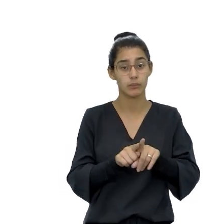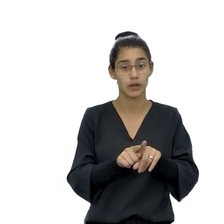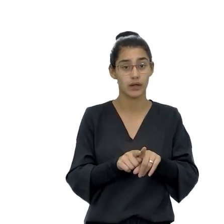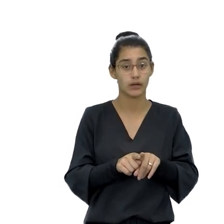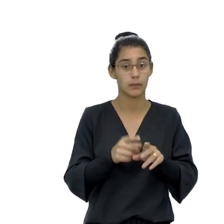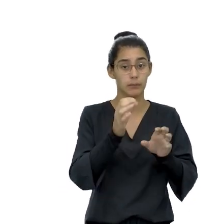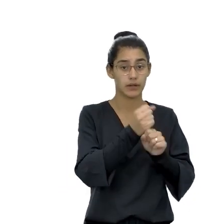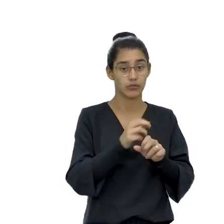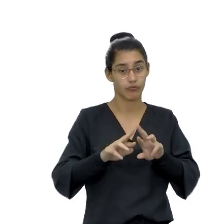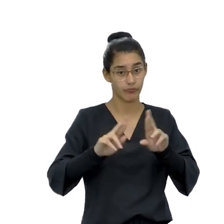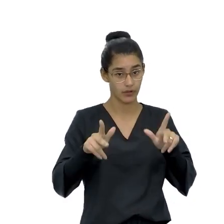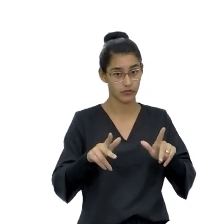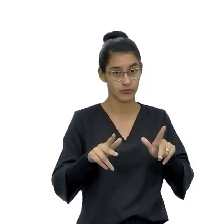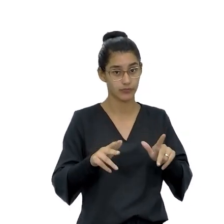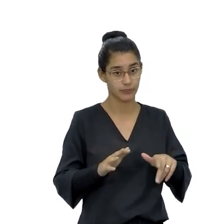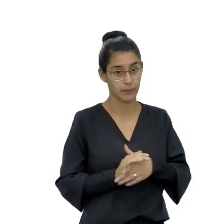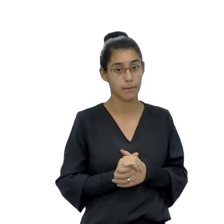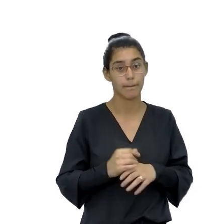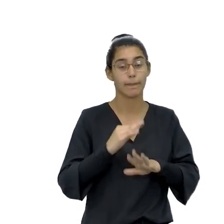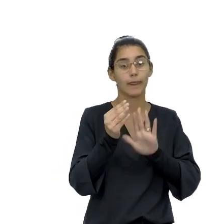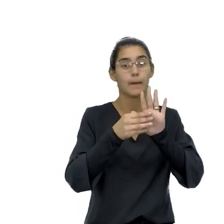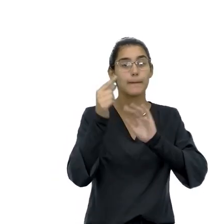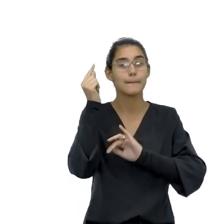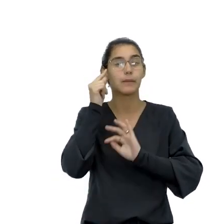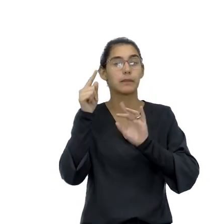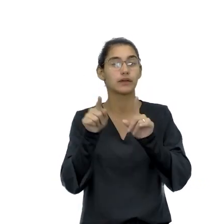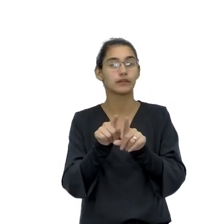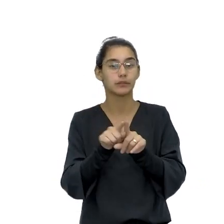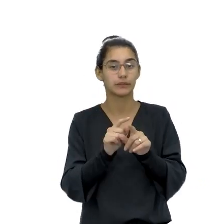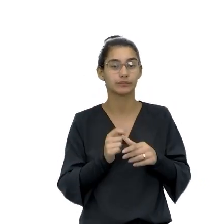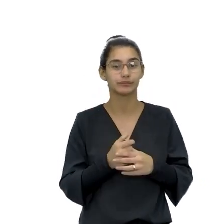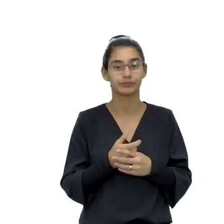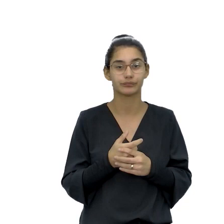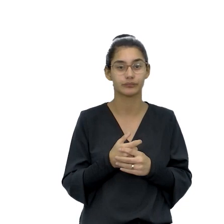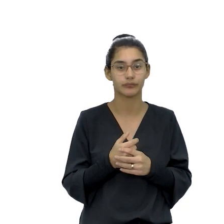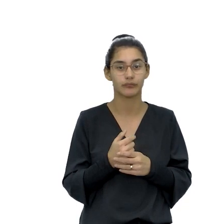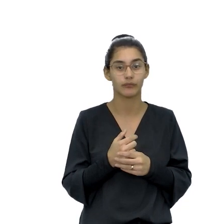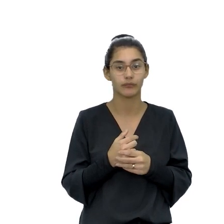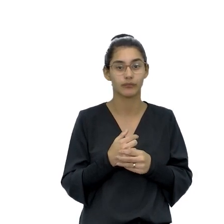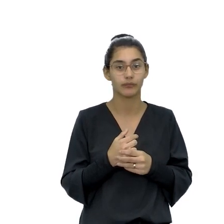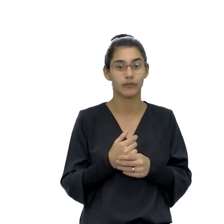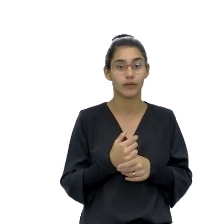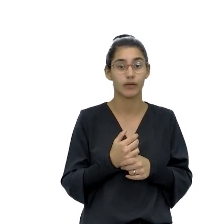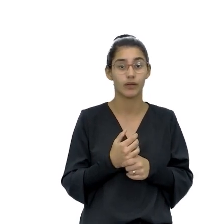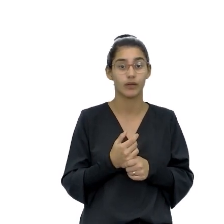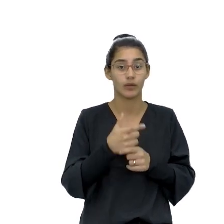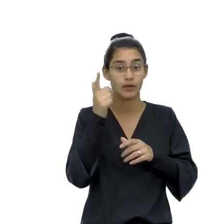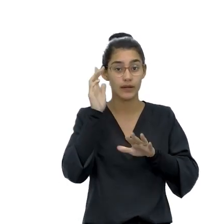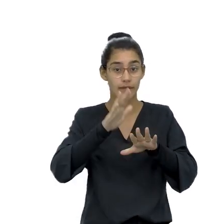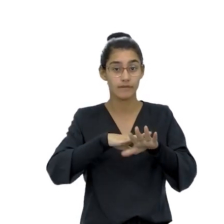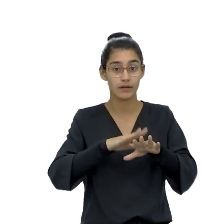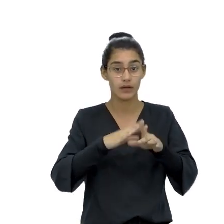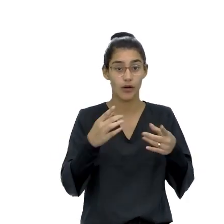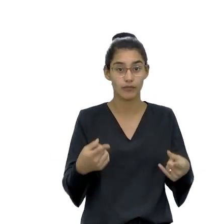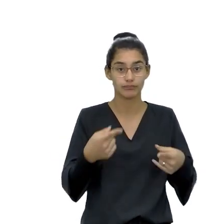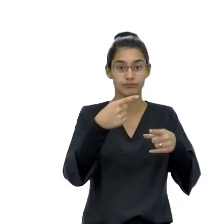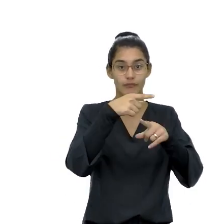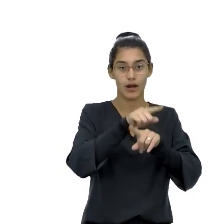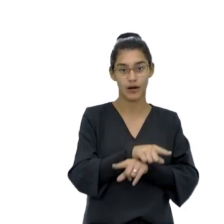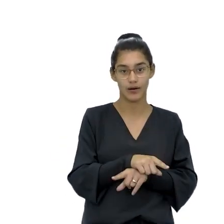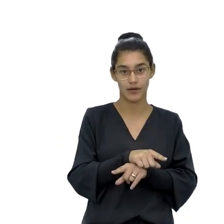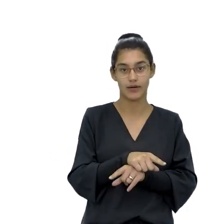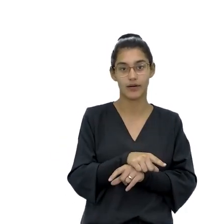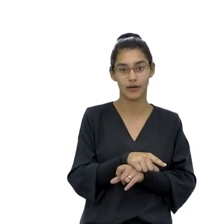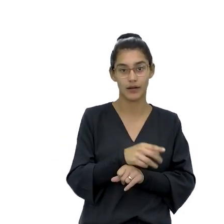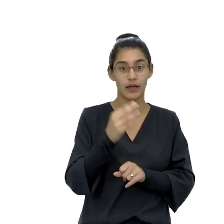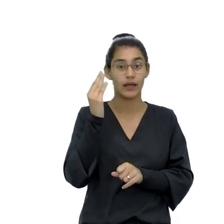outra operação. Aí está o pensamento aritmético, quando ele consegue trabalhar com essa inversão, entender